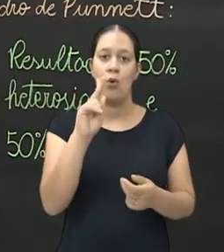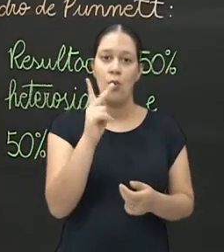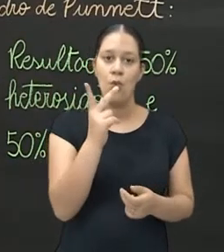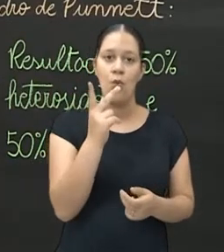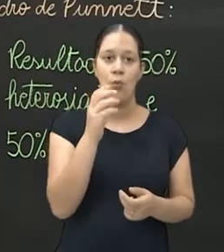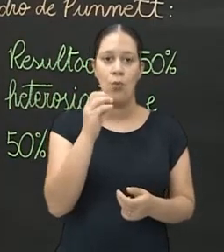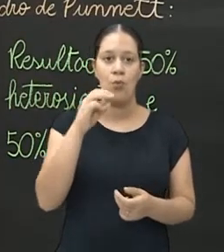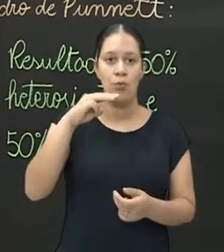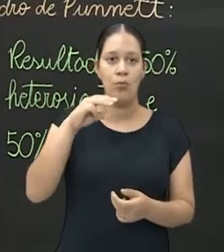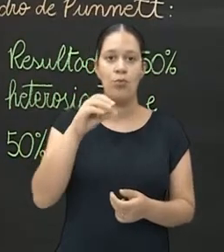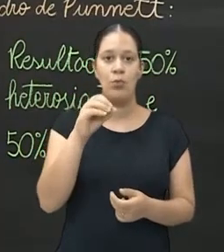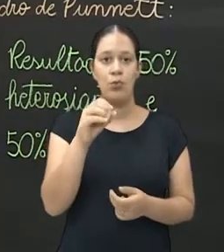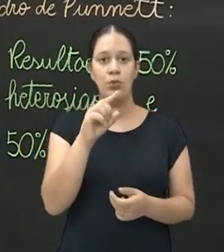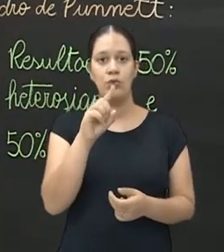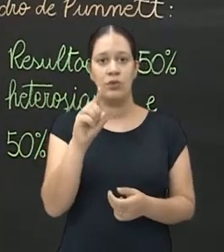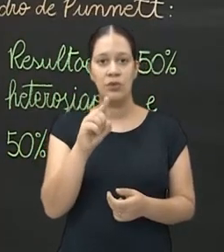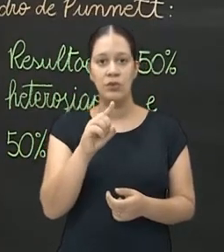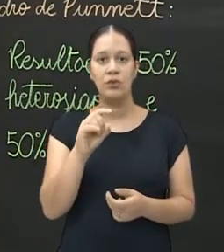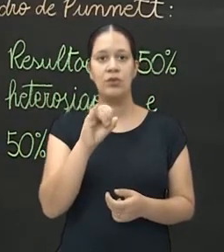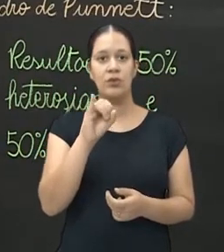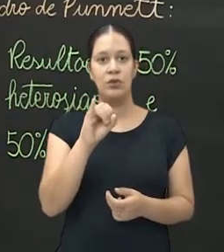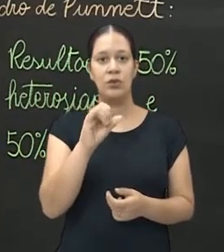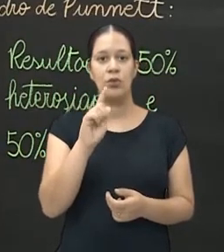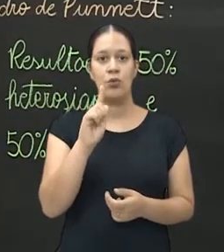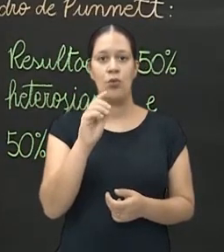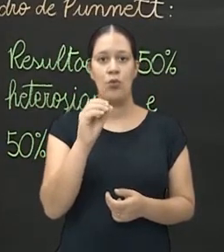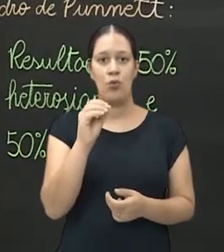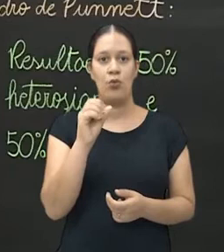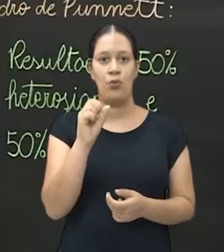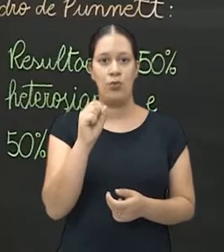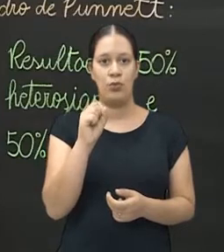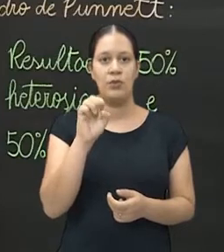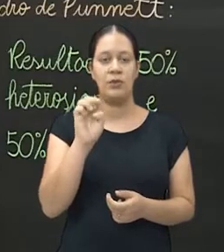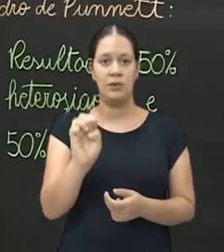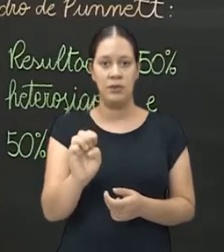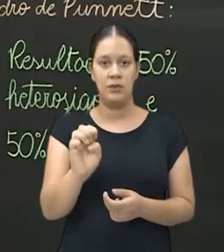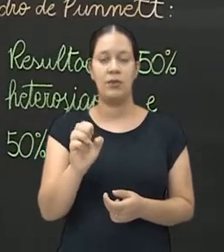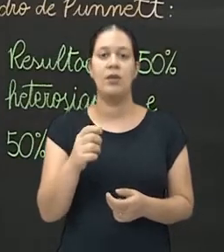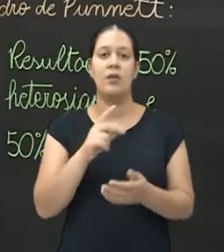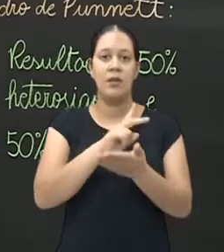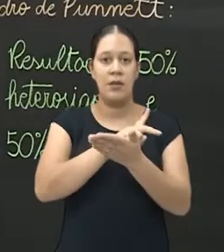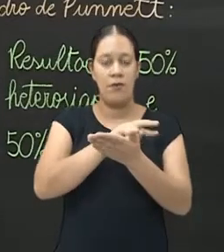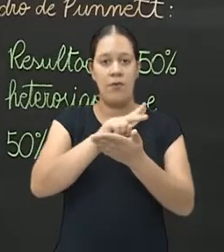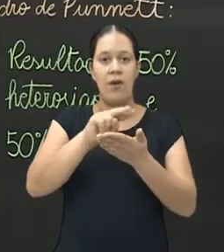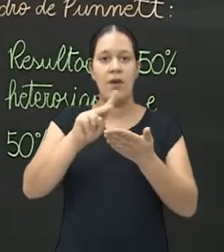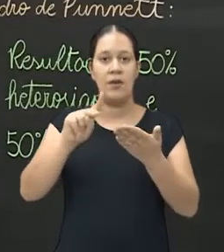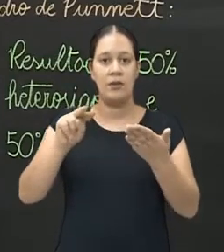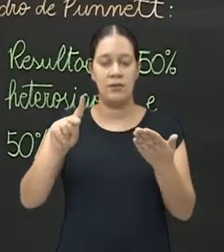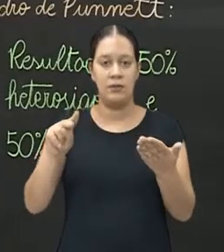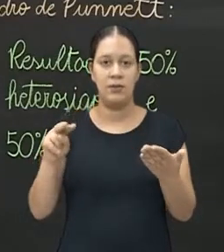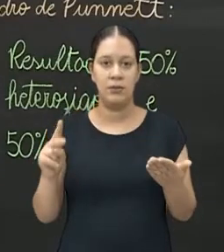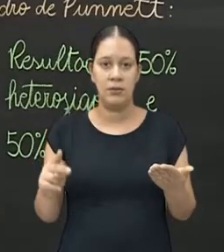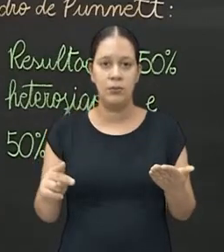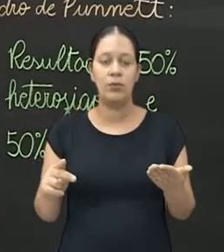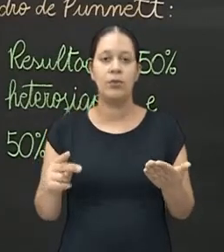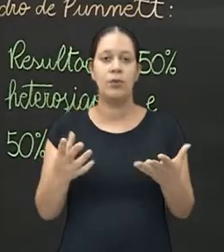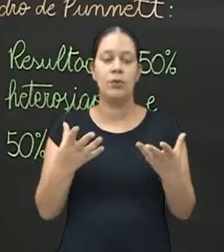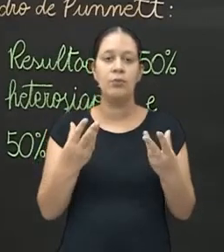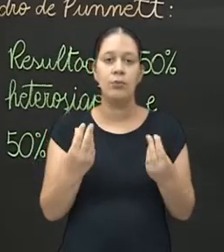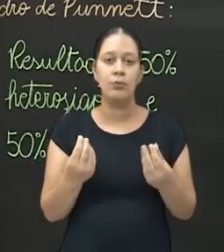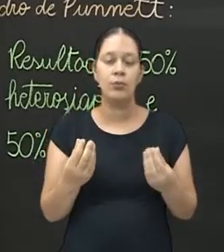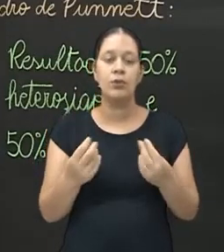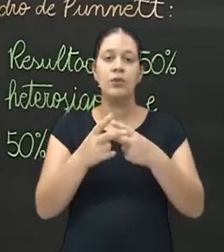característica que vai prevalecer? A característica que o azão expressa, que pode ser várias. Nesse caso aqui era cor, pode ser